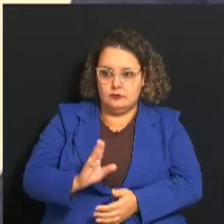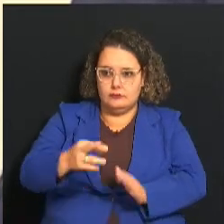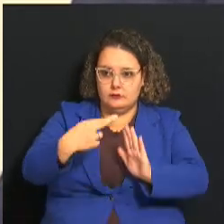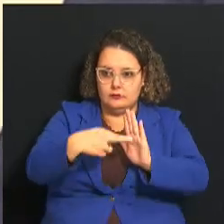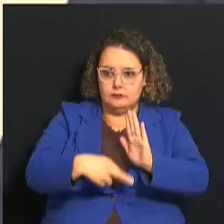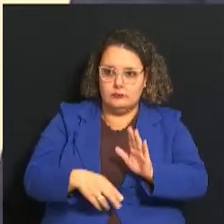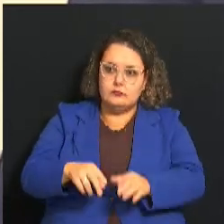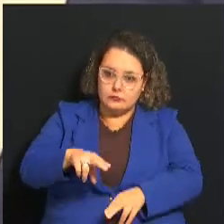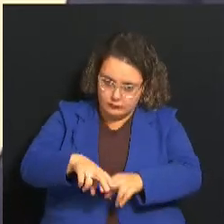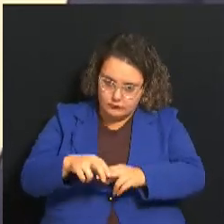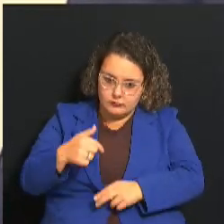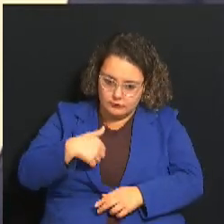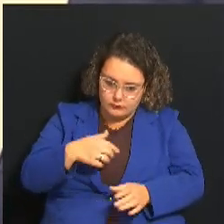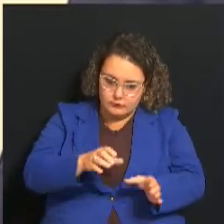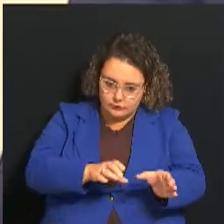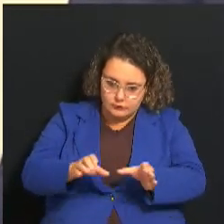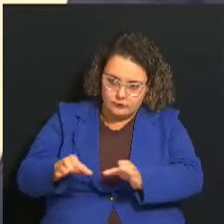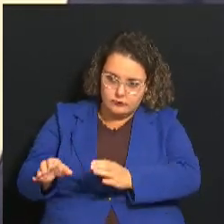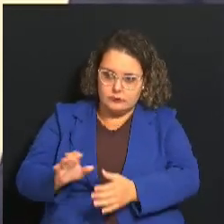coordenador.